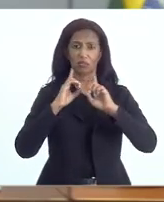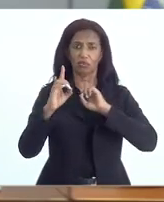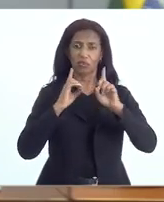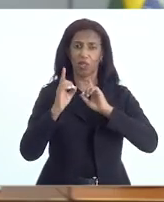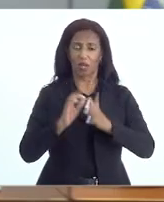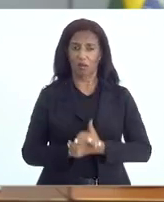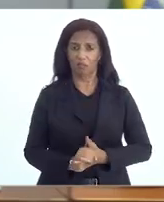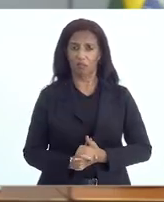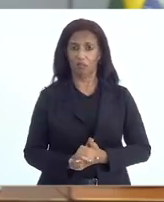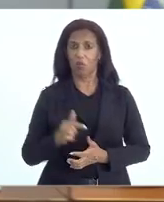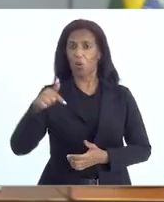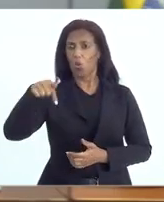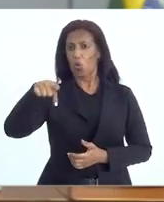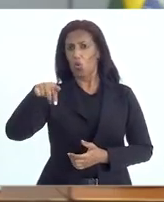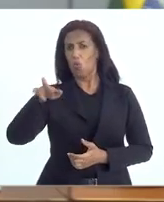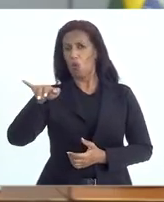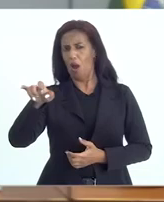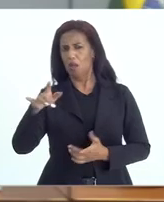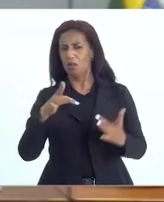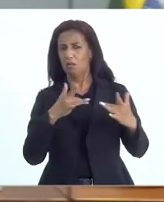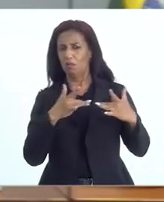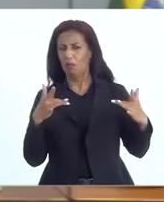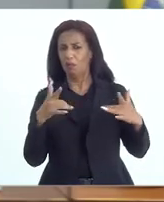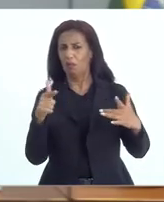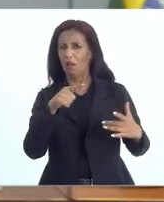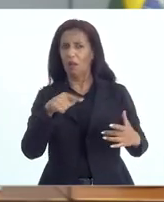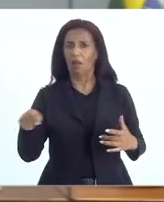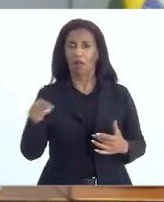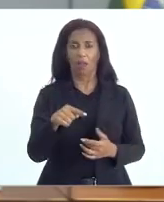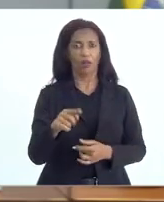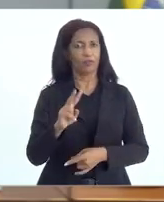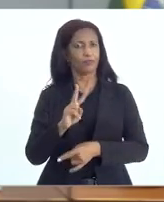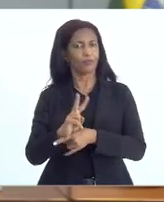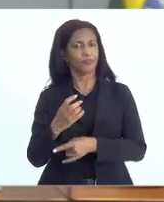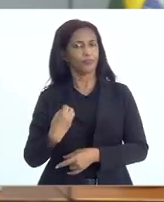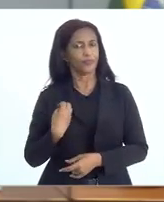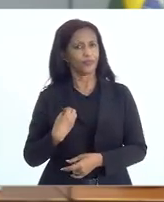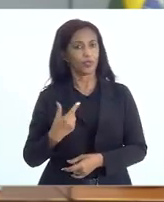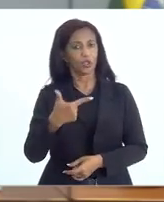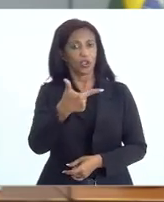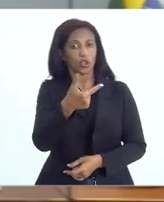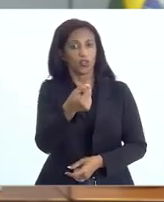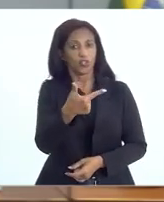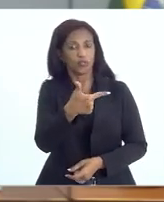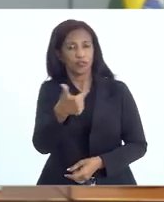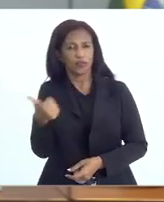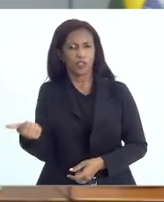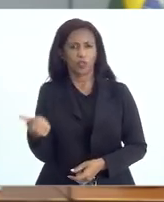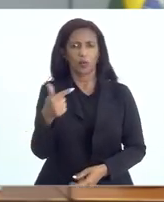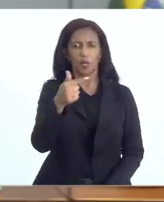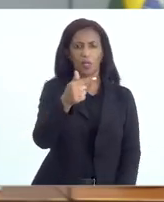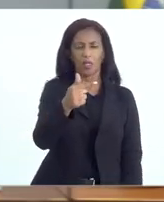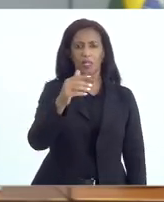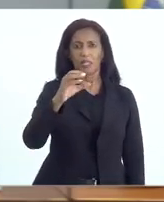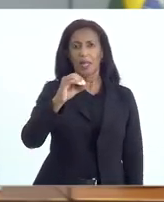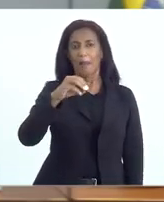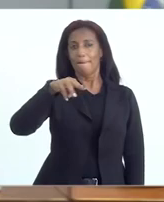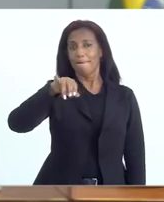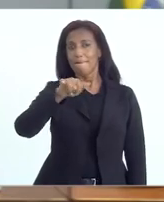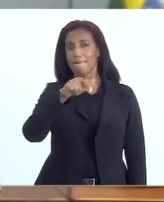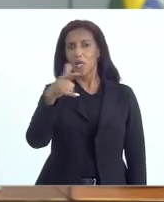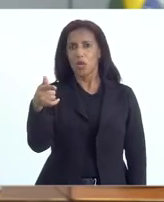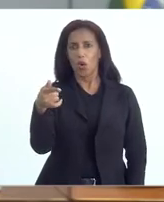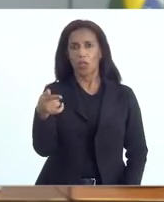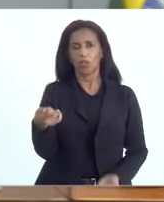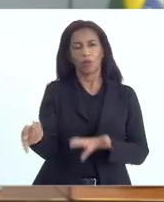a Corporação está sensível só em relação aos guarda-vidas só no ano de 2021 são 70 milhões de reais